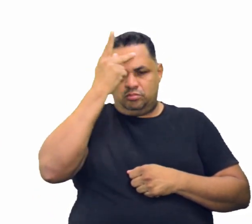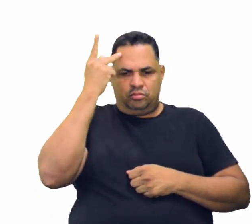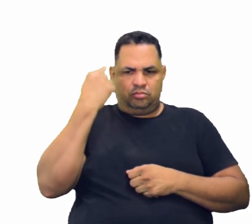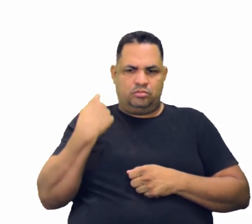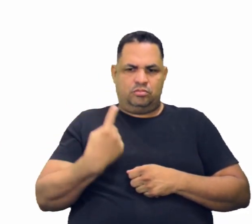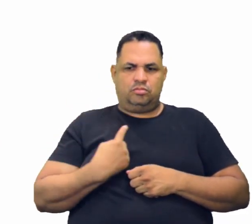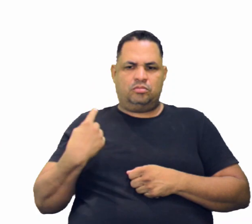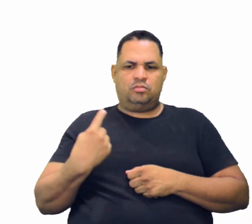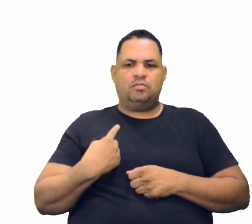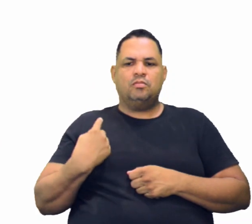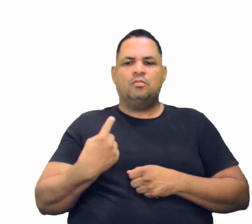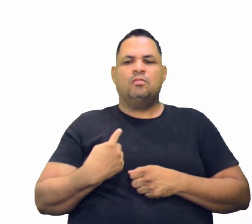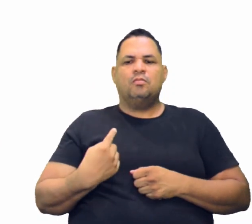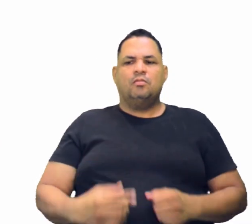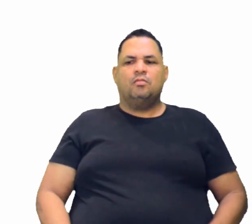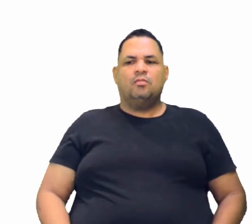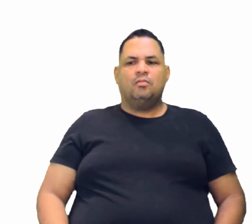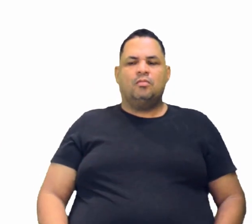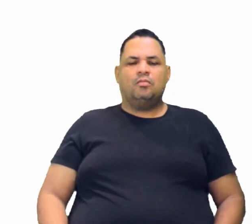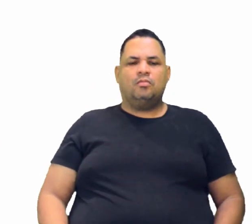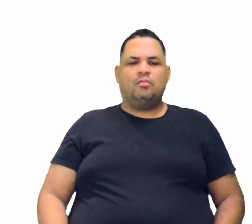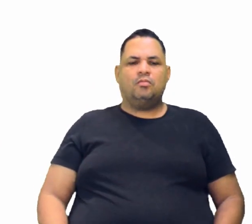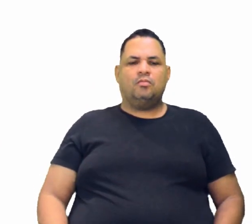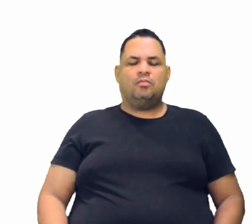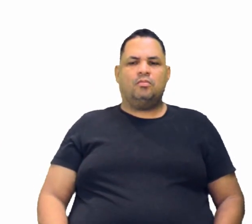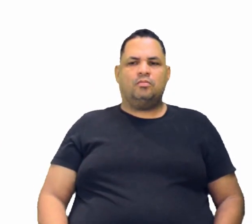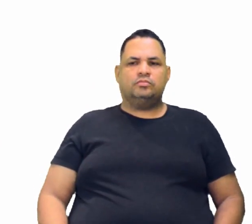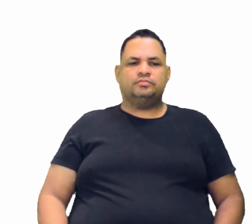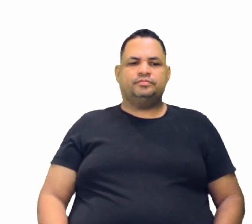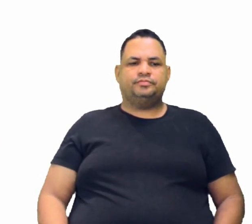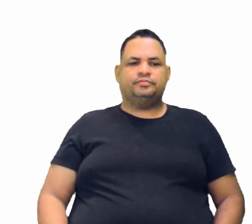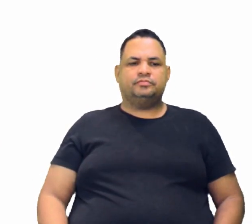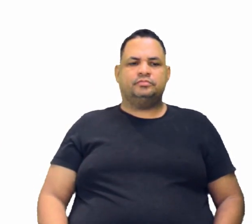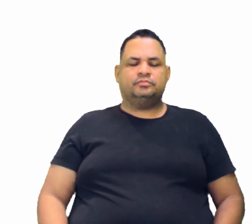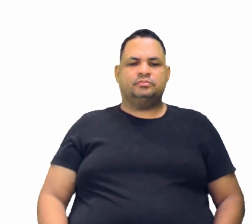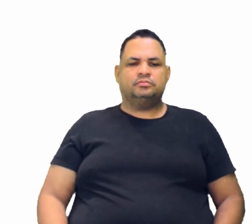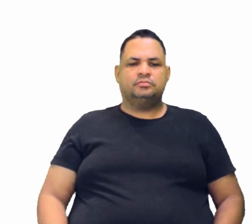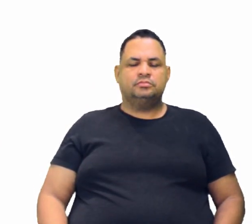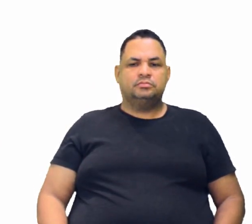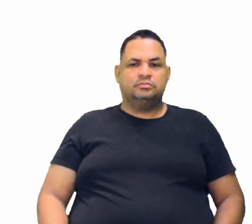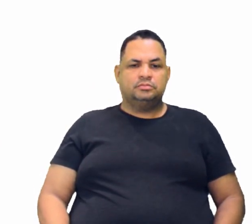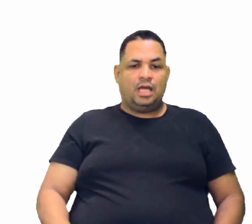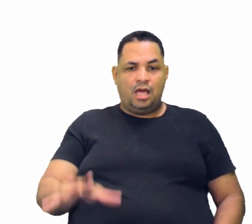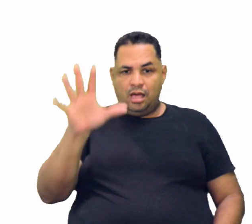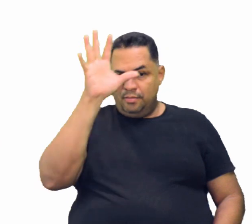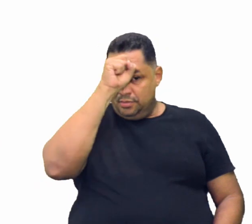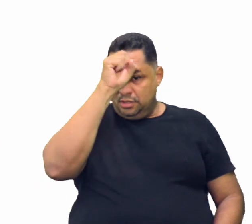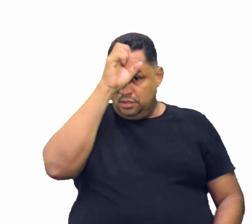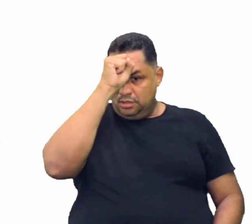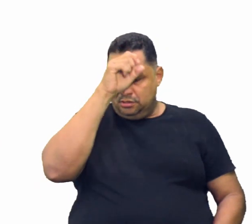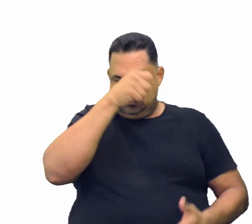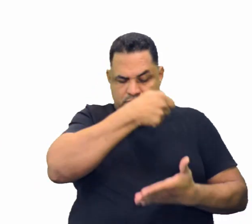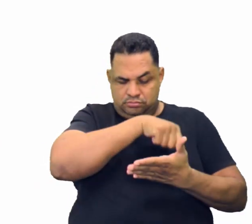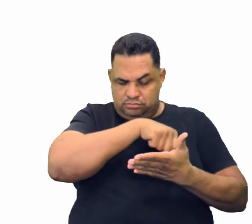do singular. Então, fique aí gravado, ó. Grave aí,